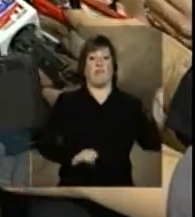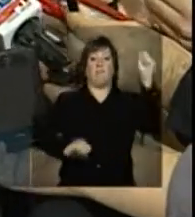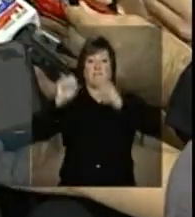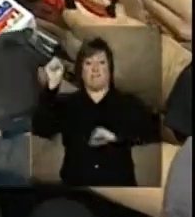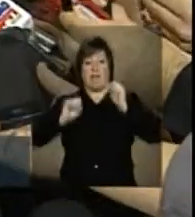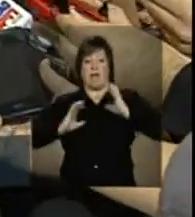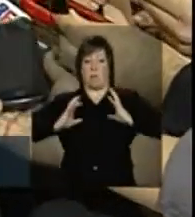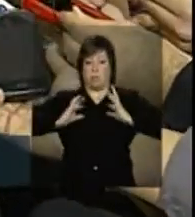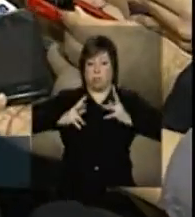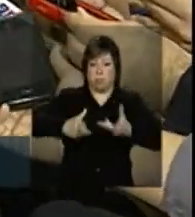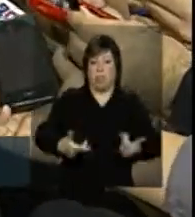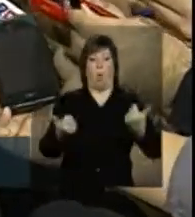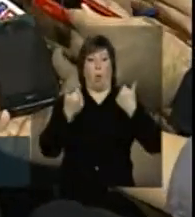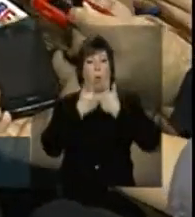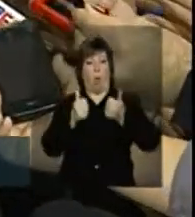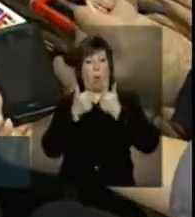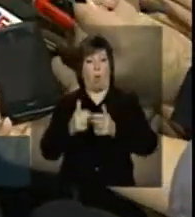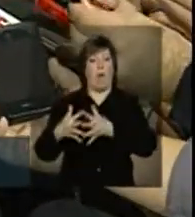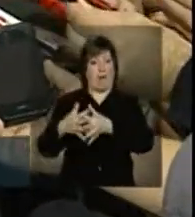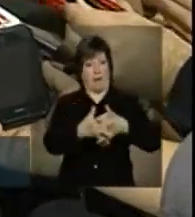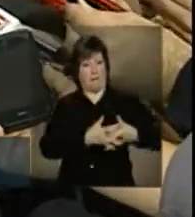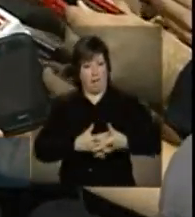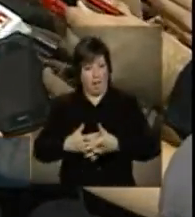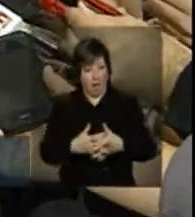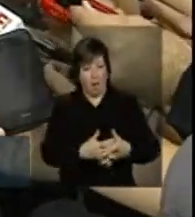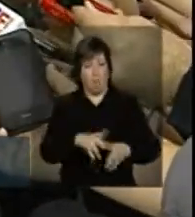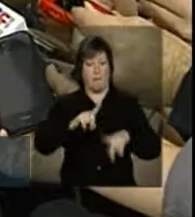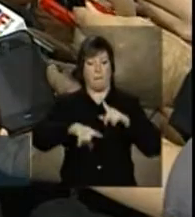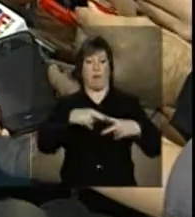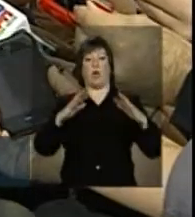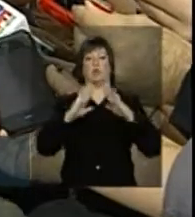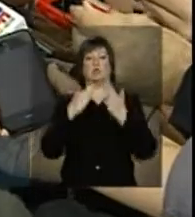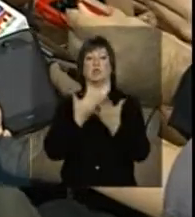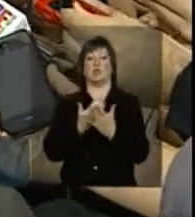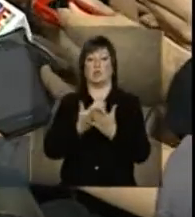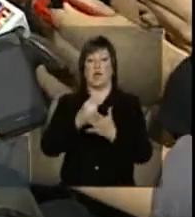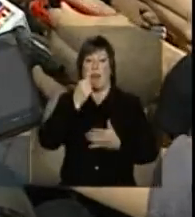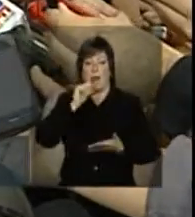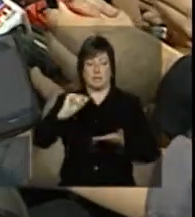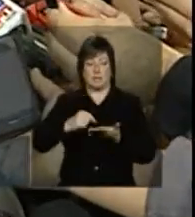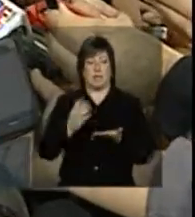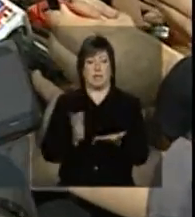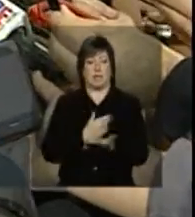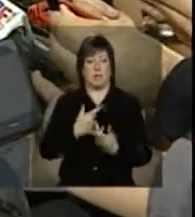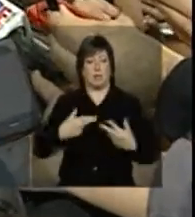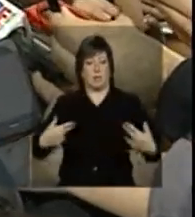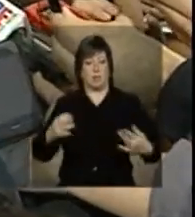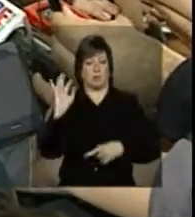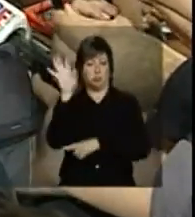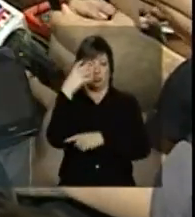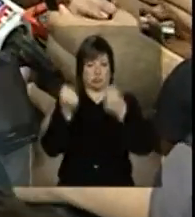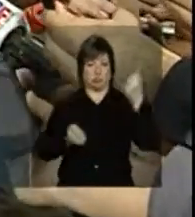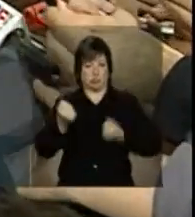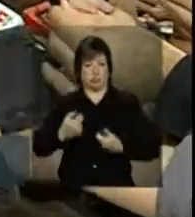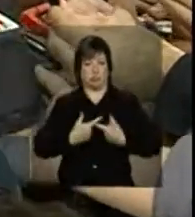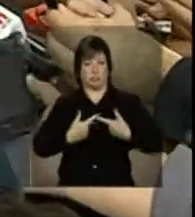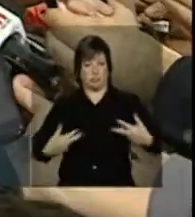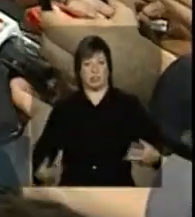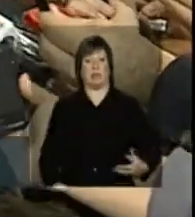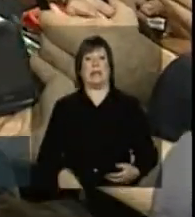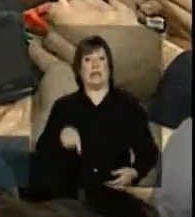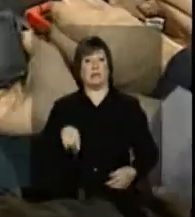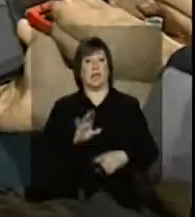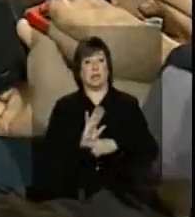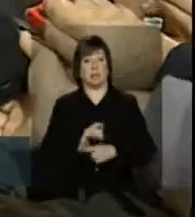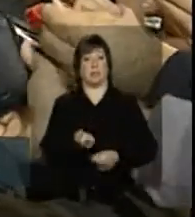de tratores, de ônibus, de caminhões, material escolar, ambulância, moto, etc. Então, isso estimula a